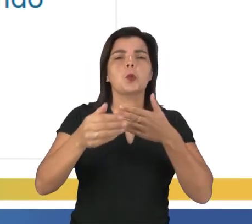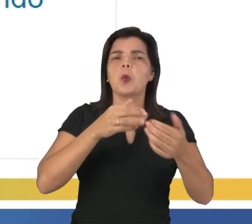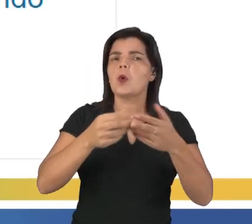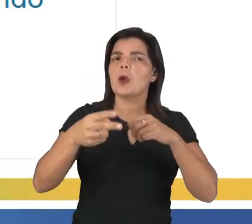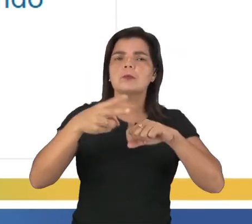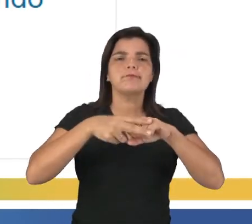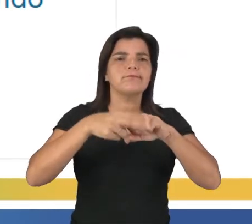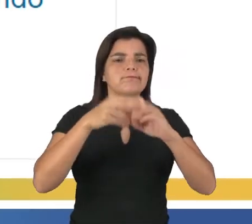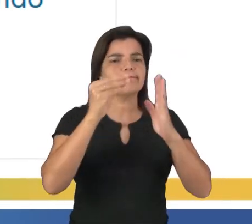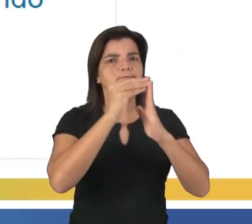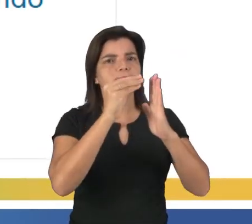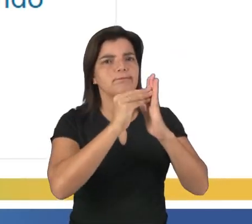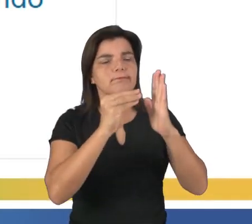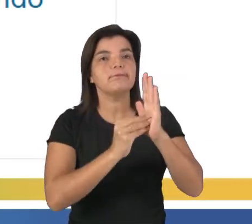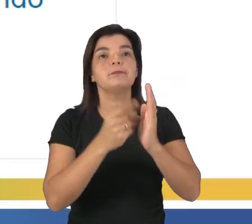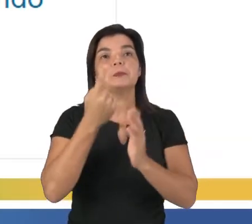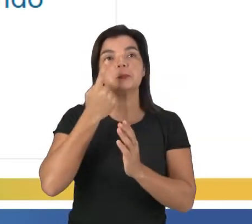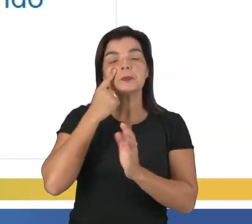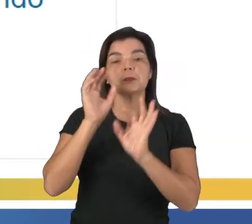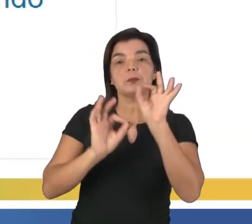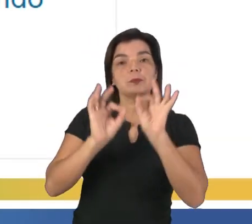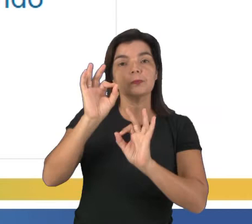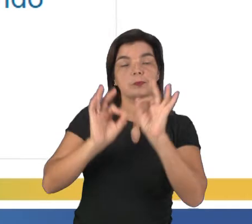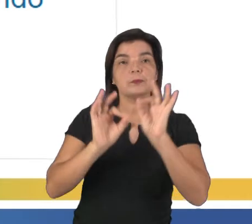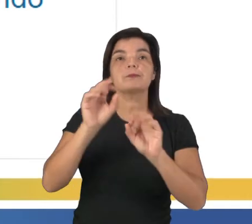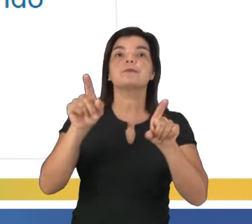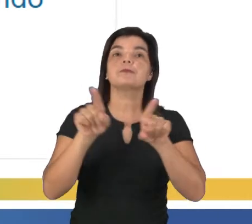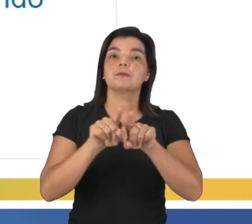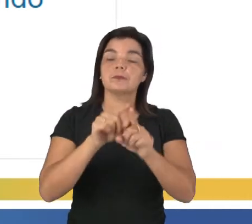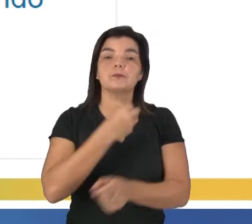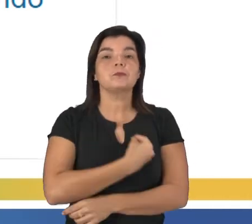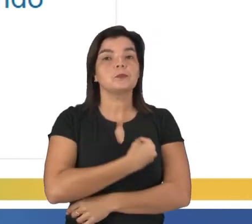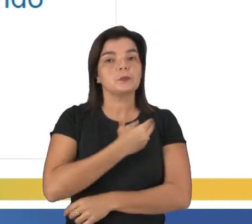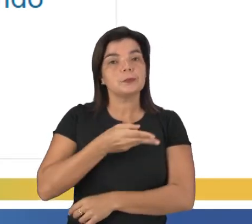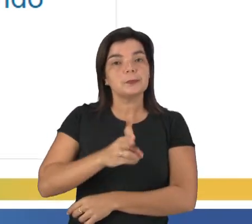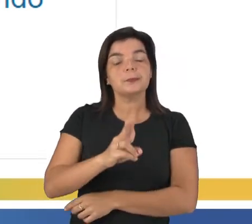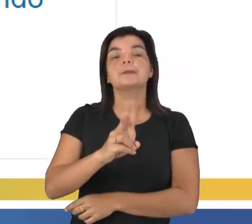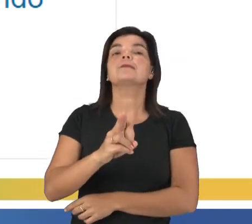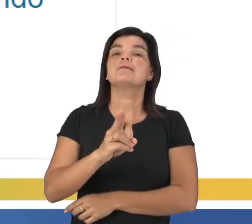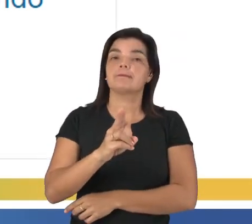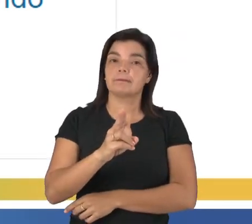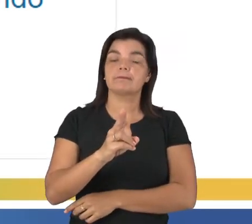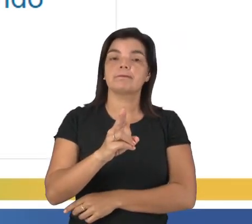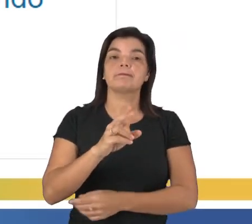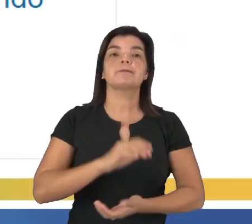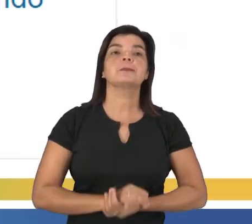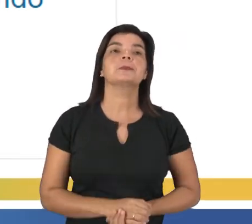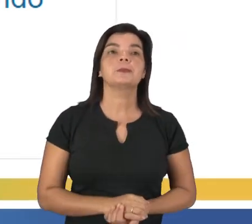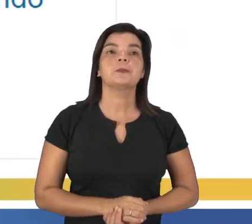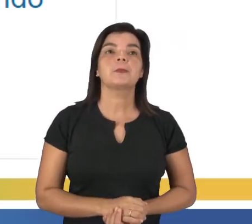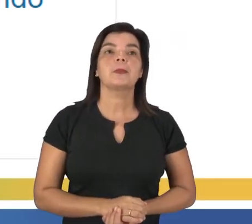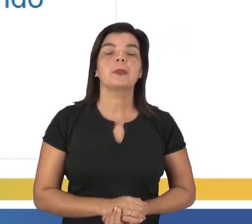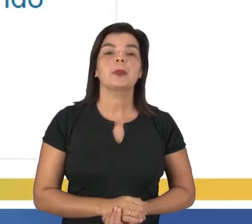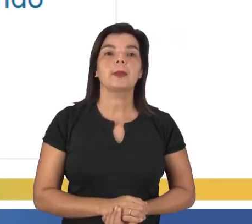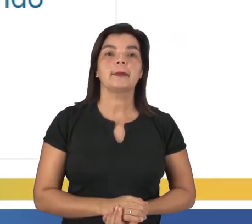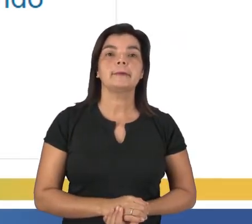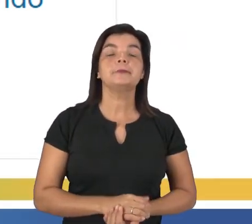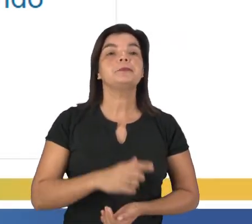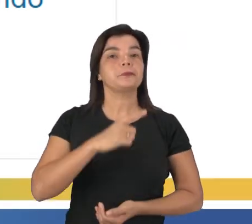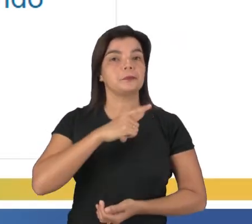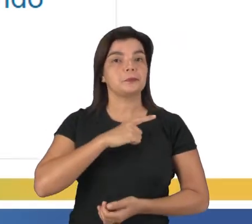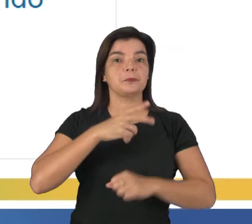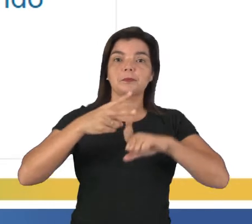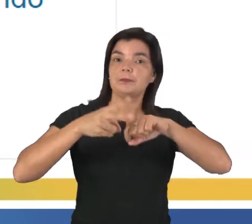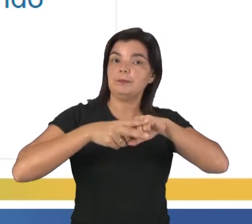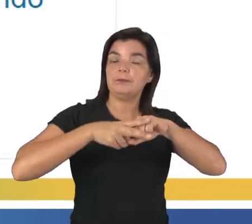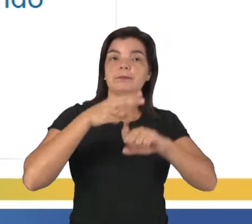tá, galerinha? Então, vamos ver aqui a formação dele presente contínuo, ou seja, a formação do presente contínuo, né? Eu tenho ali